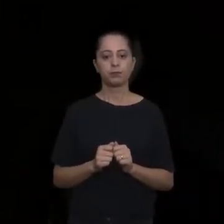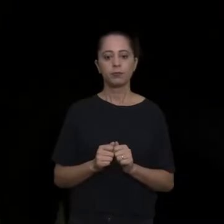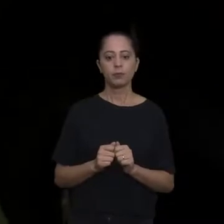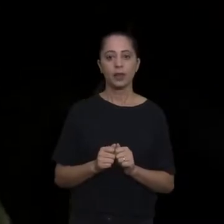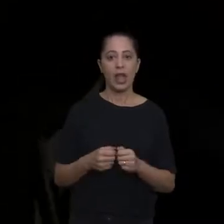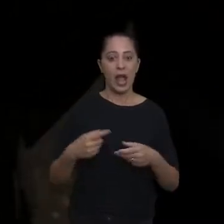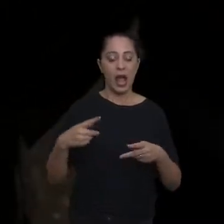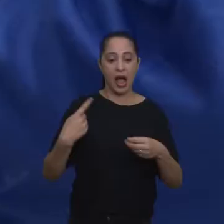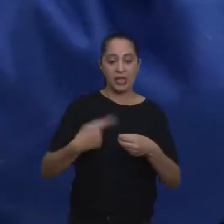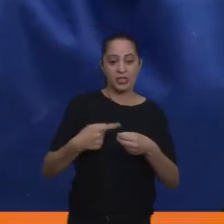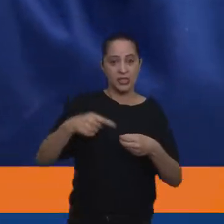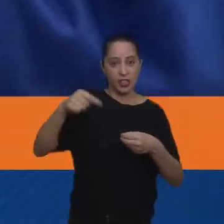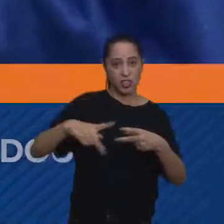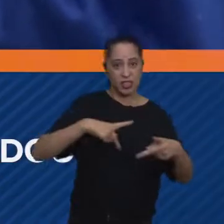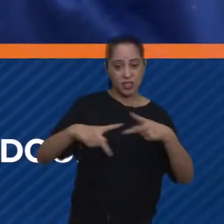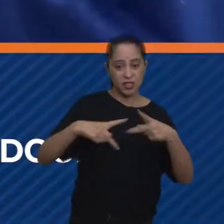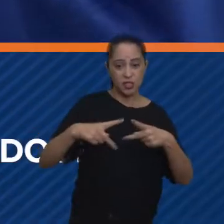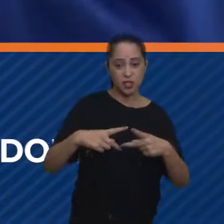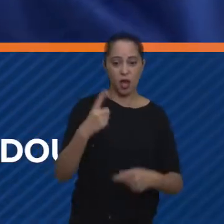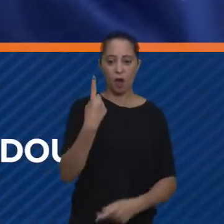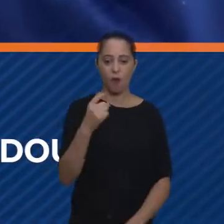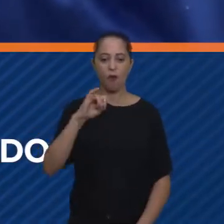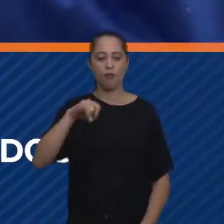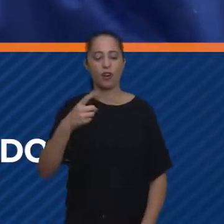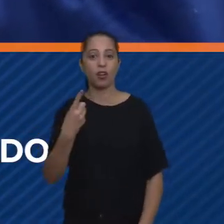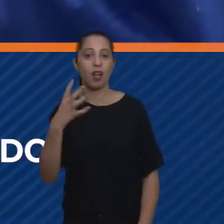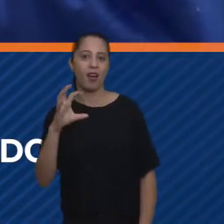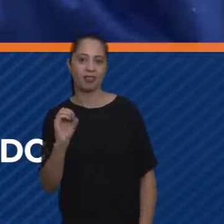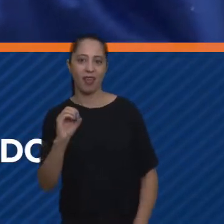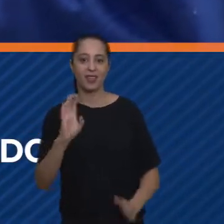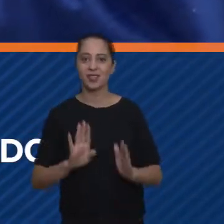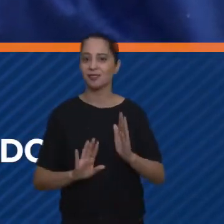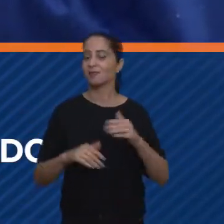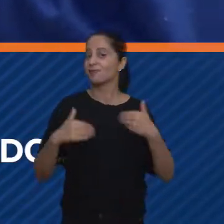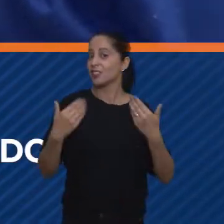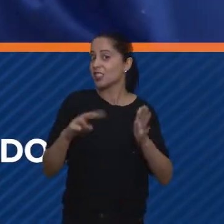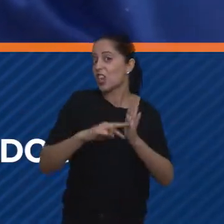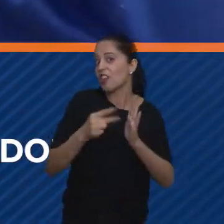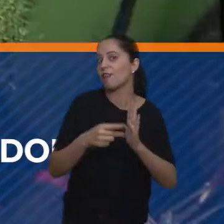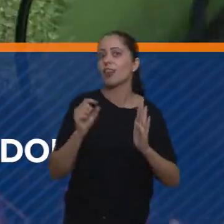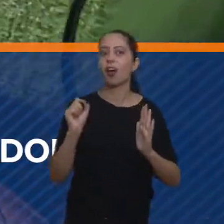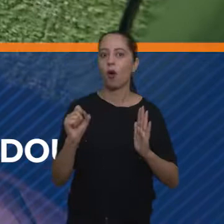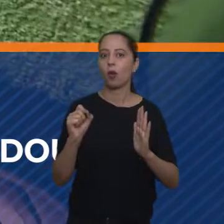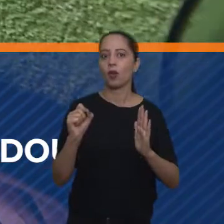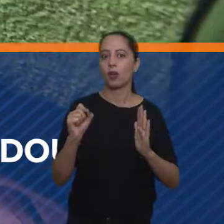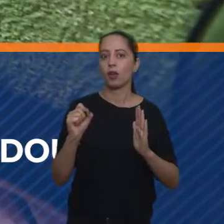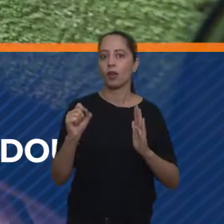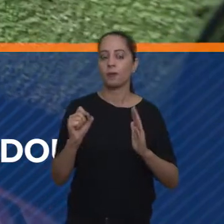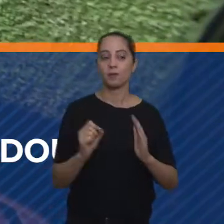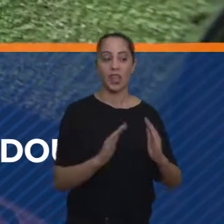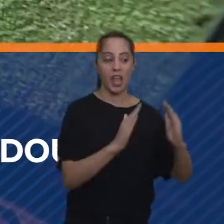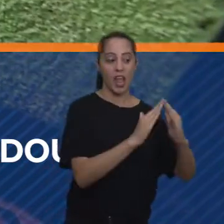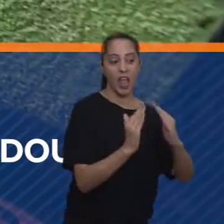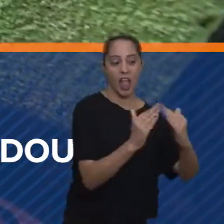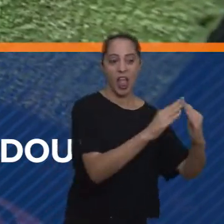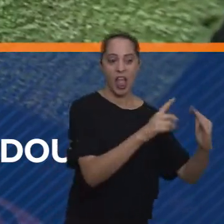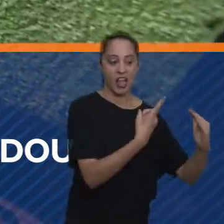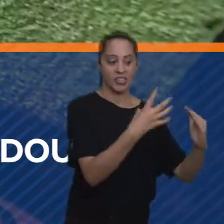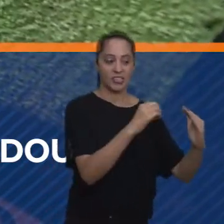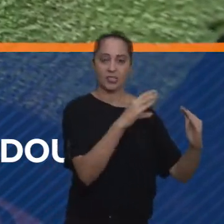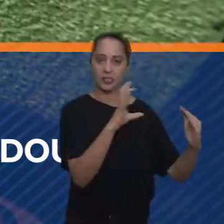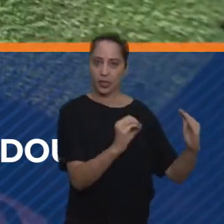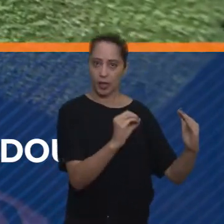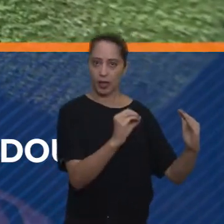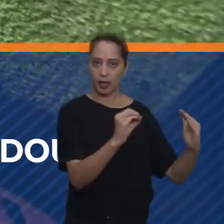densidade larvária do ano, a cidade registrou um índice de 1,10, ou seja, em 11 de cada 100